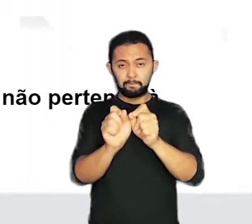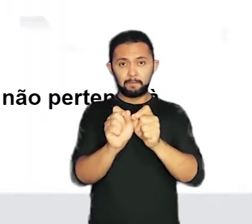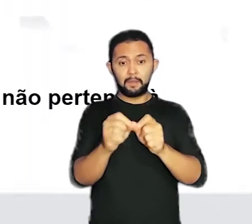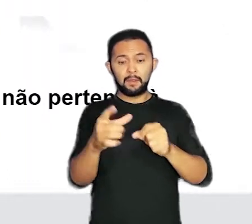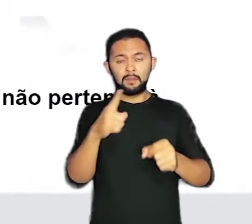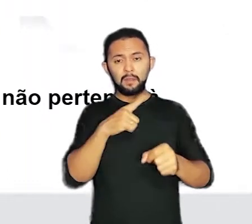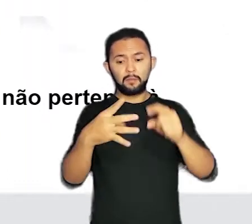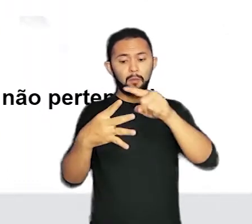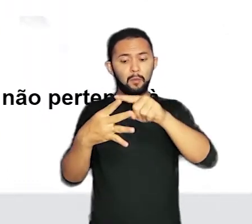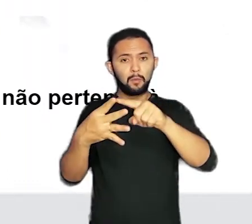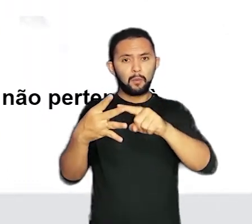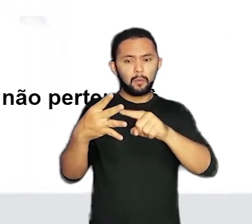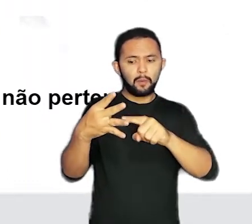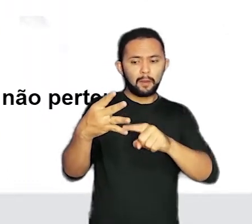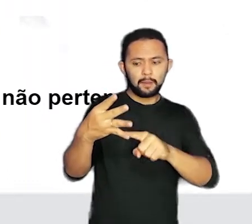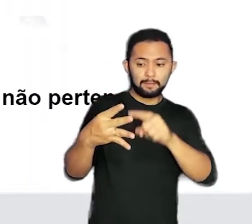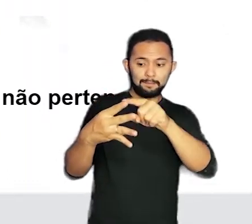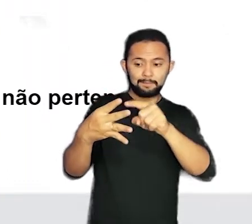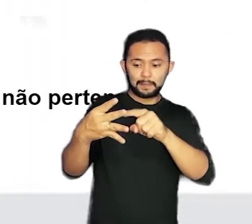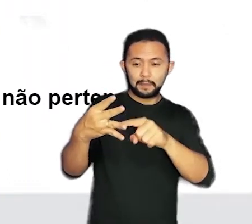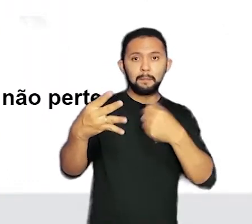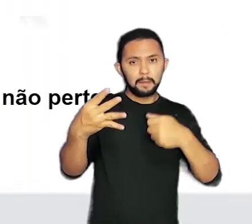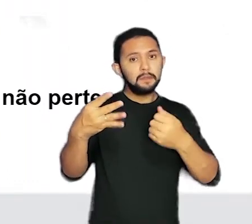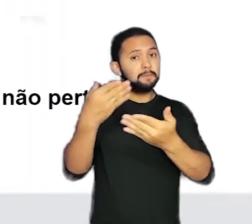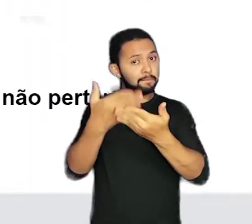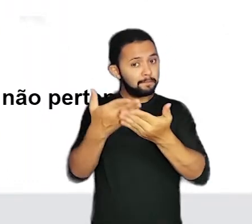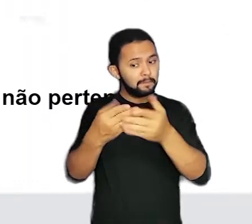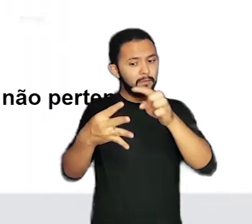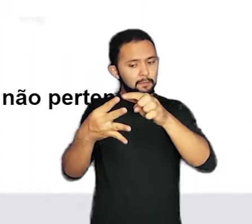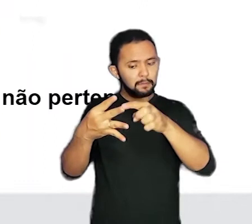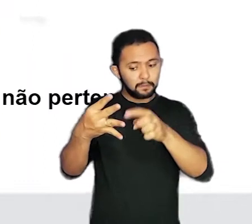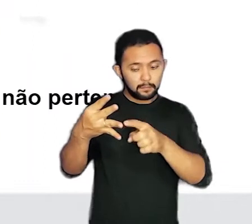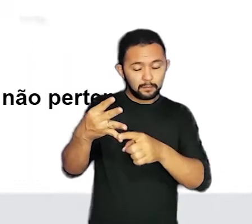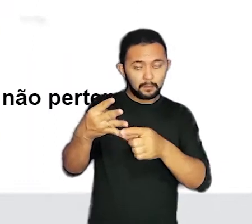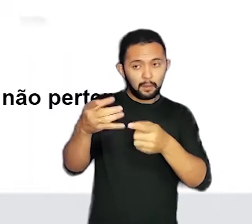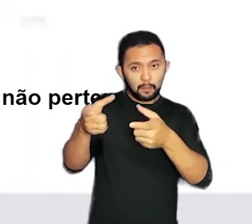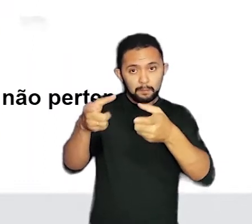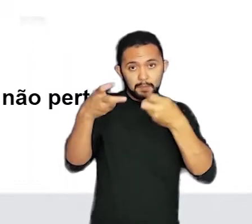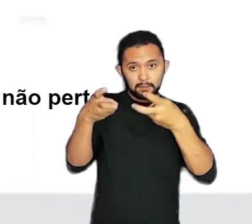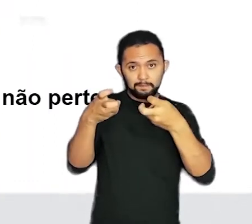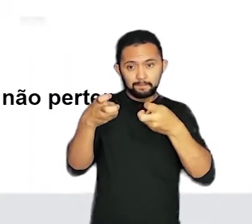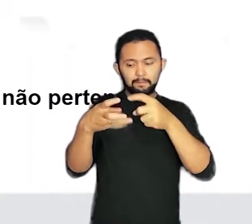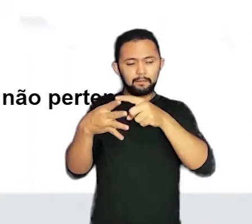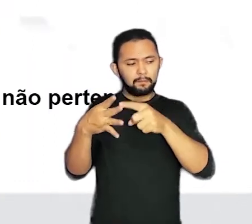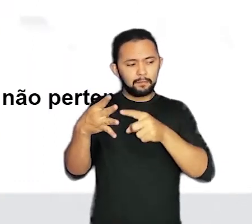4 termos oracionais a serem estudados, tá? Então a gente tem que observar esses 4 termos aí